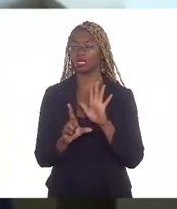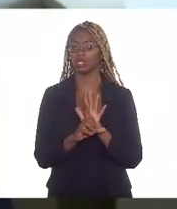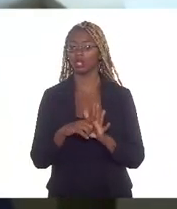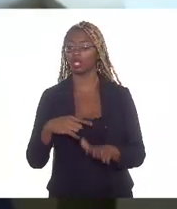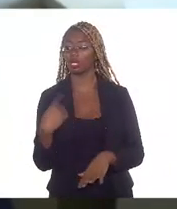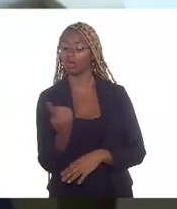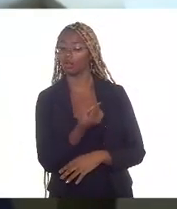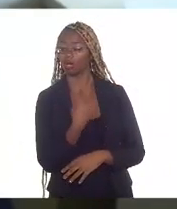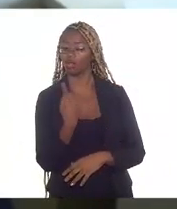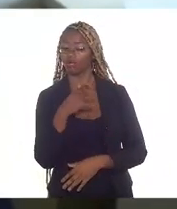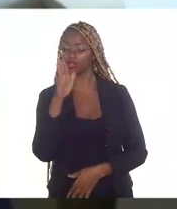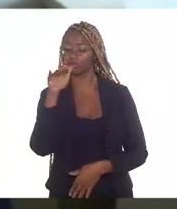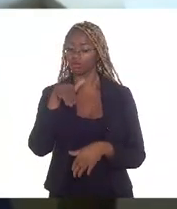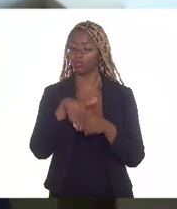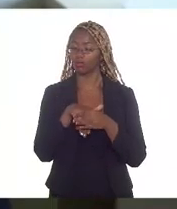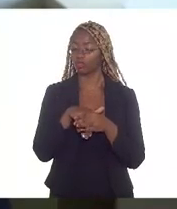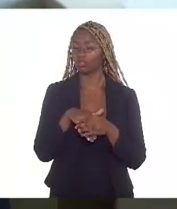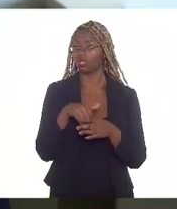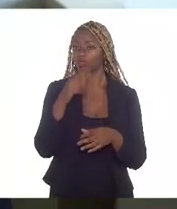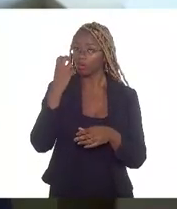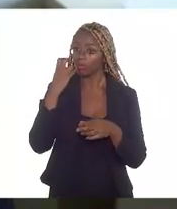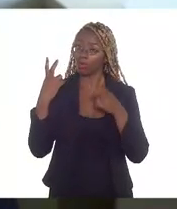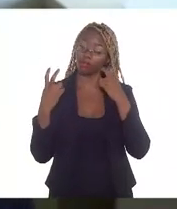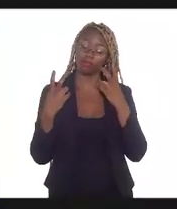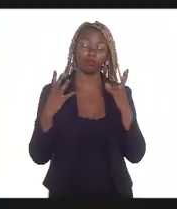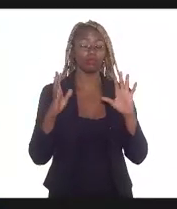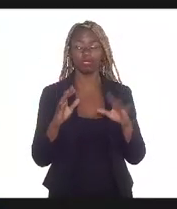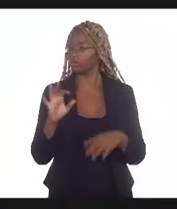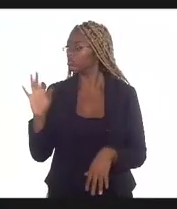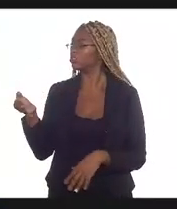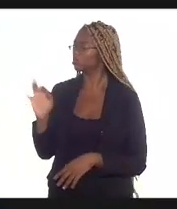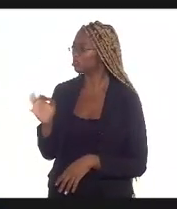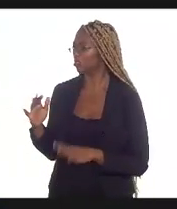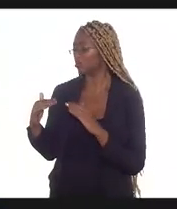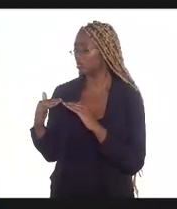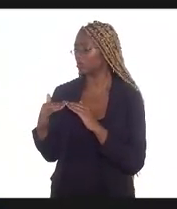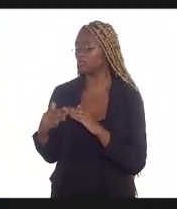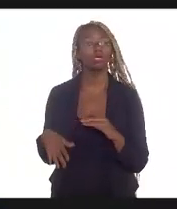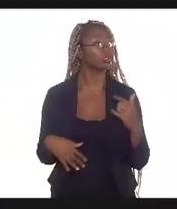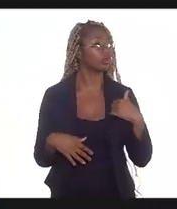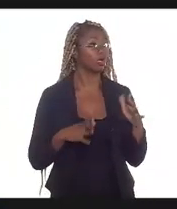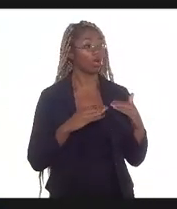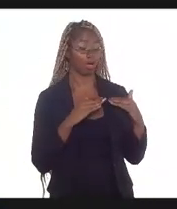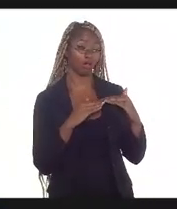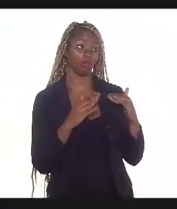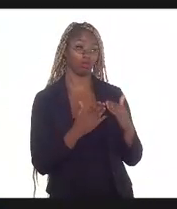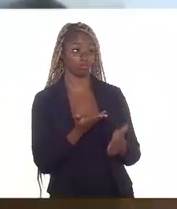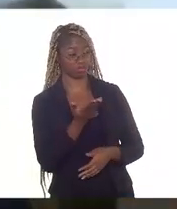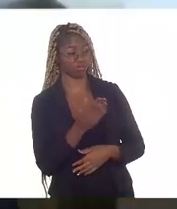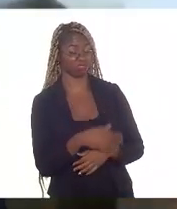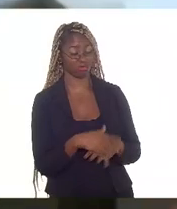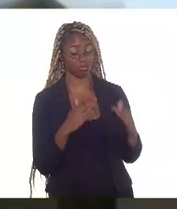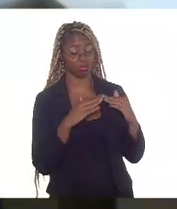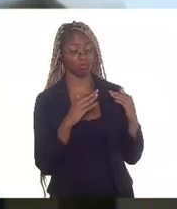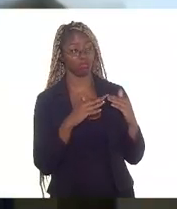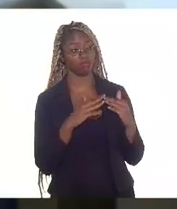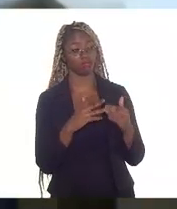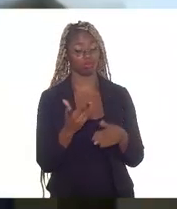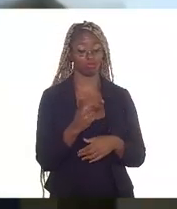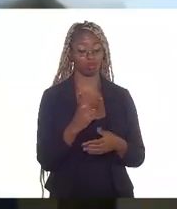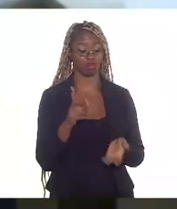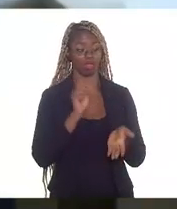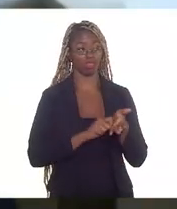no Dionísio Lins pela prejudicabilidade. É isso. Eu concordo com a excelência, para dar mérito ao autor